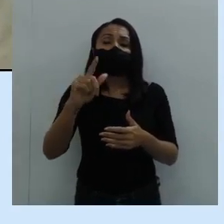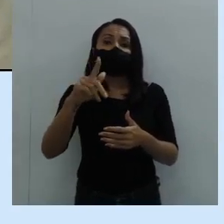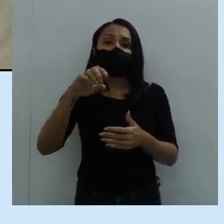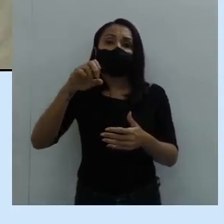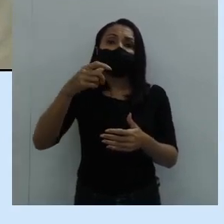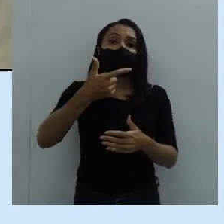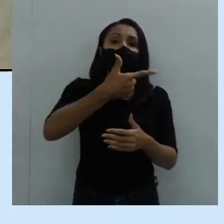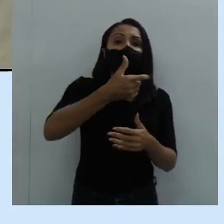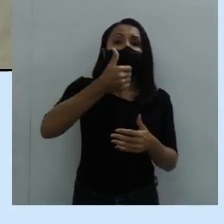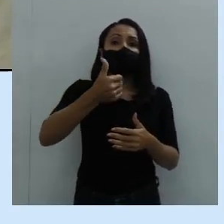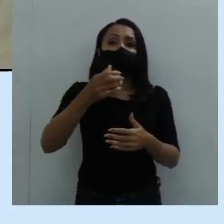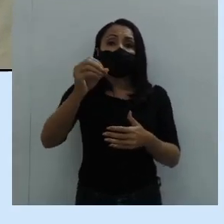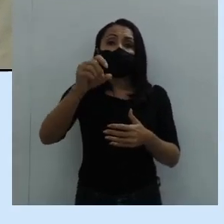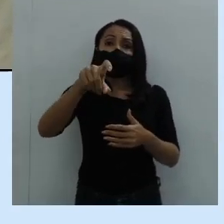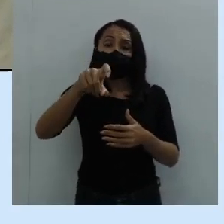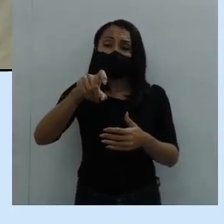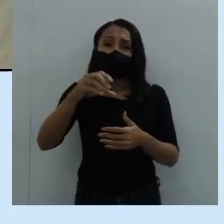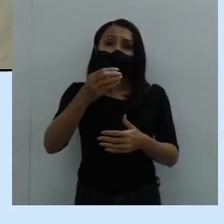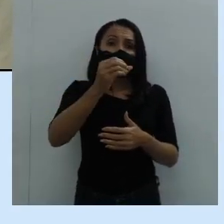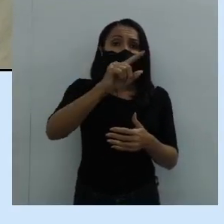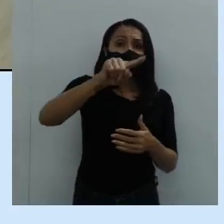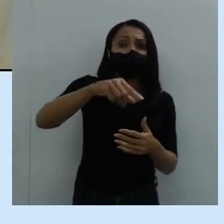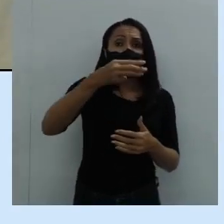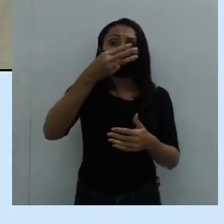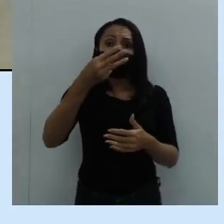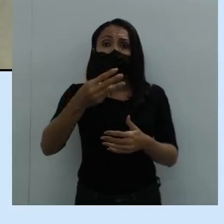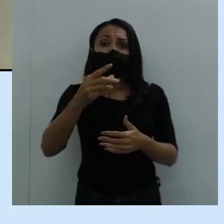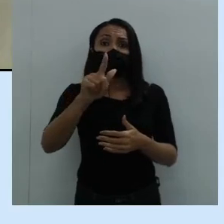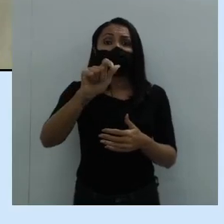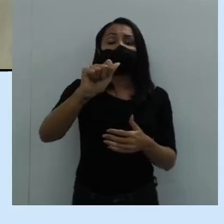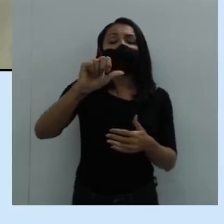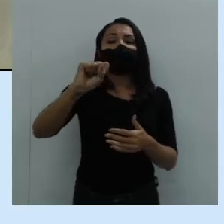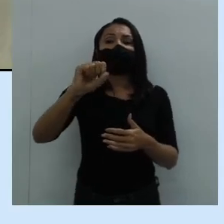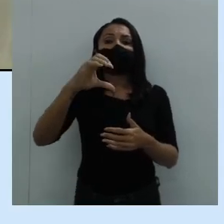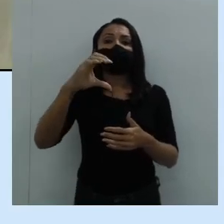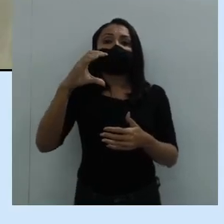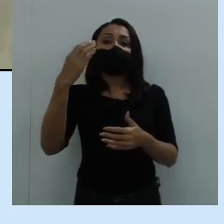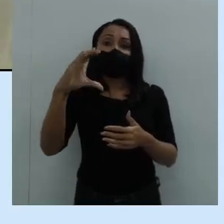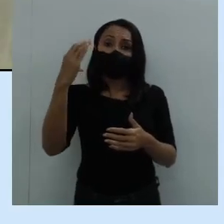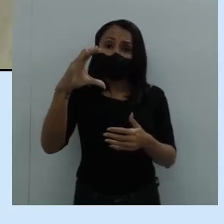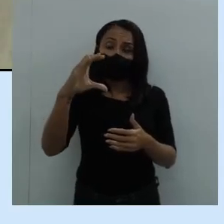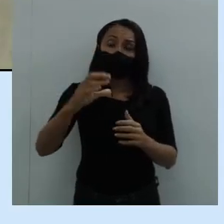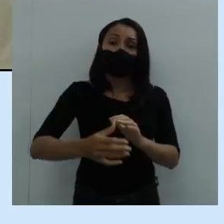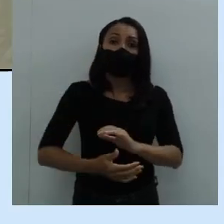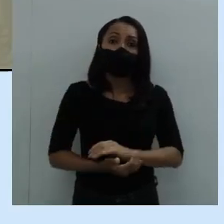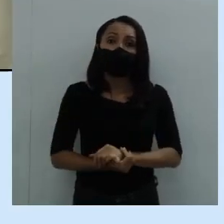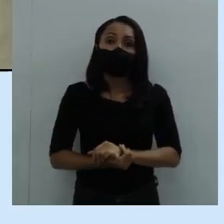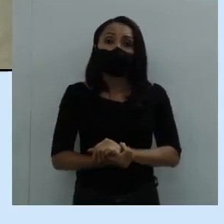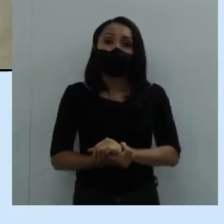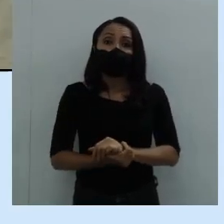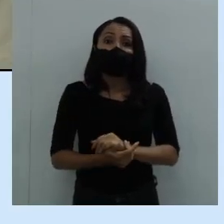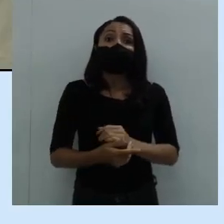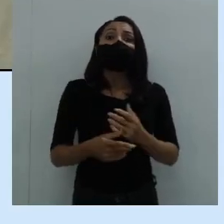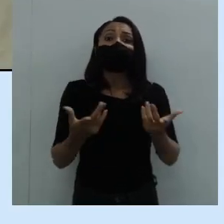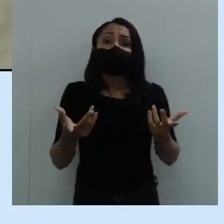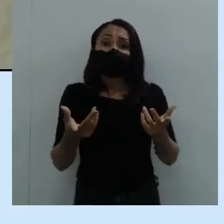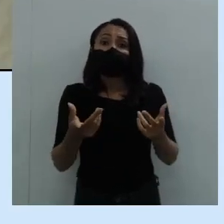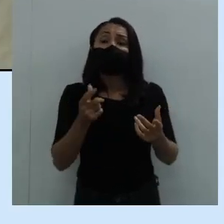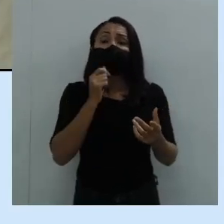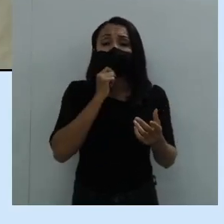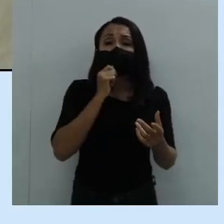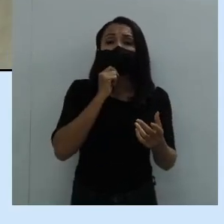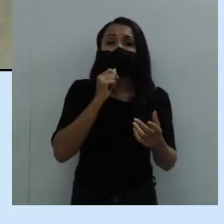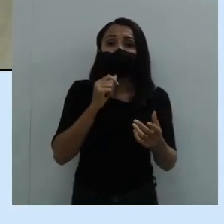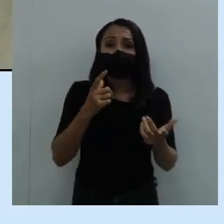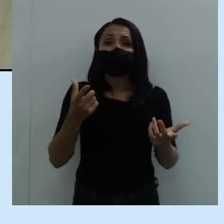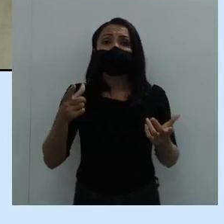21% de oxigênio, 0,3% de gás carbônico e ainda existe os